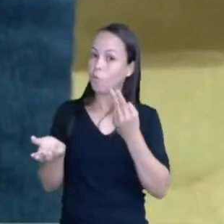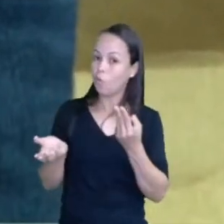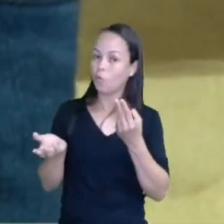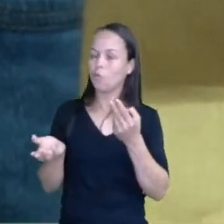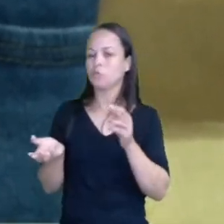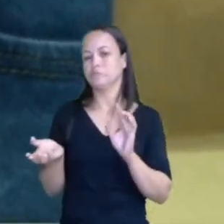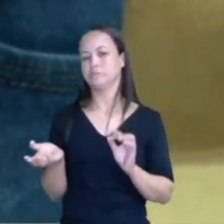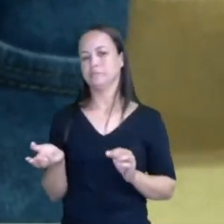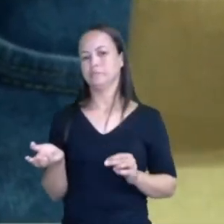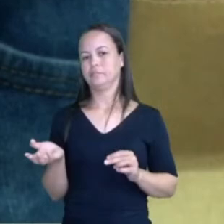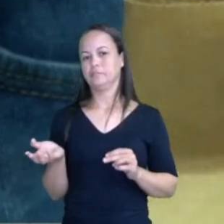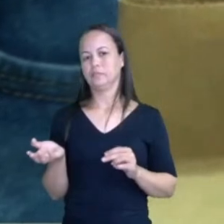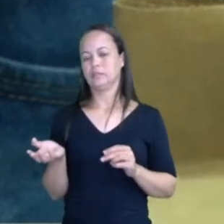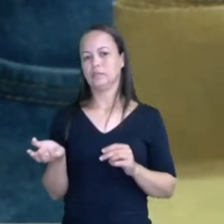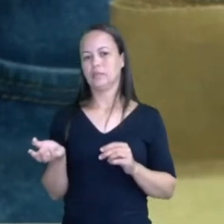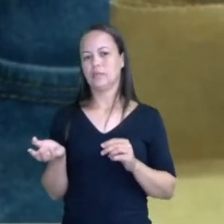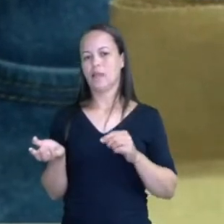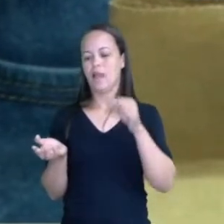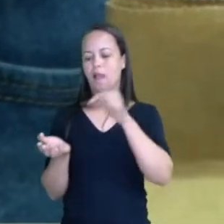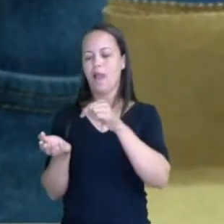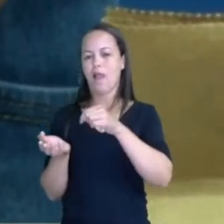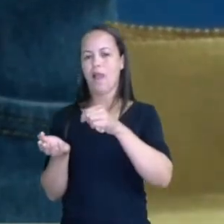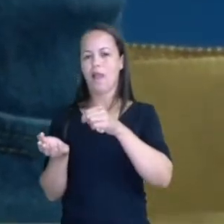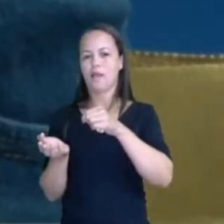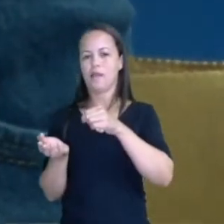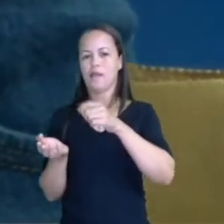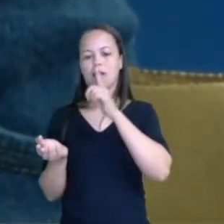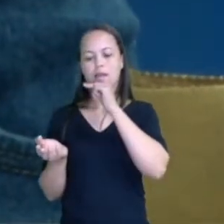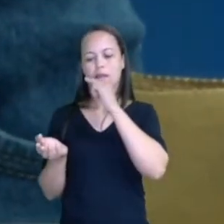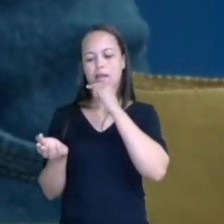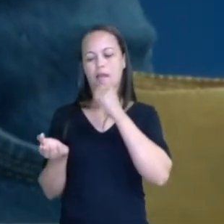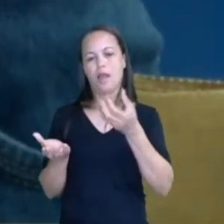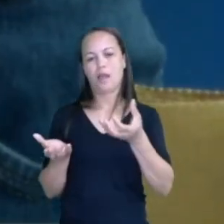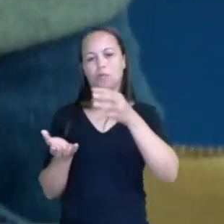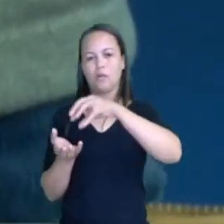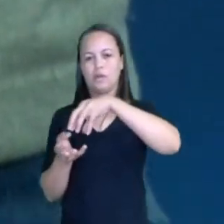será que a água aqui nesse caso,